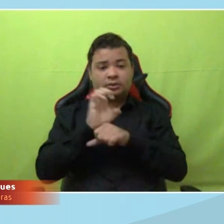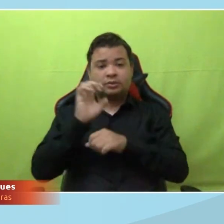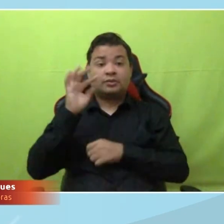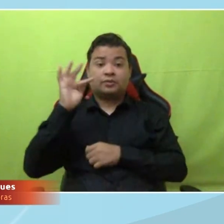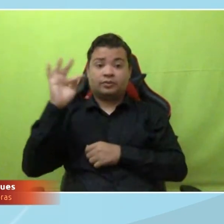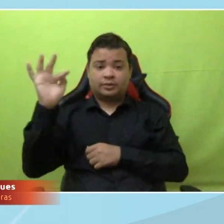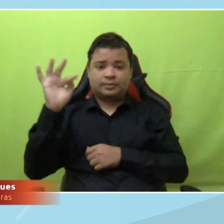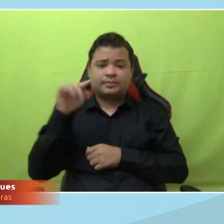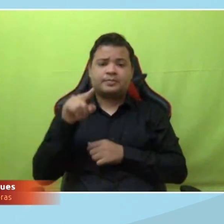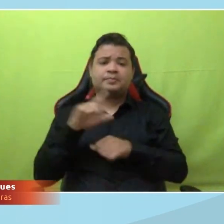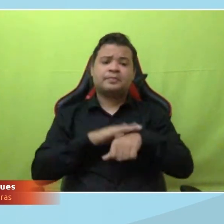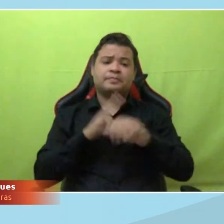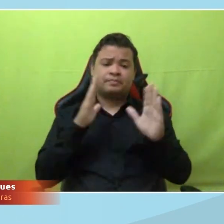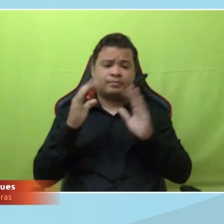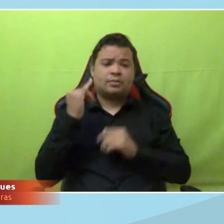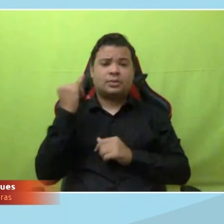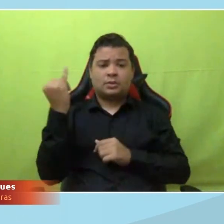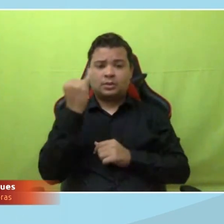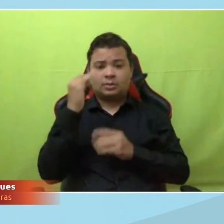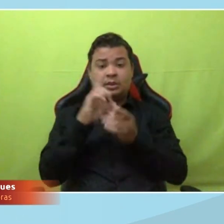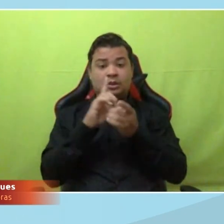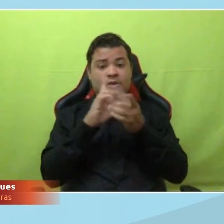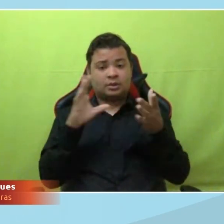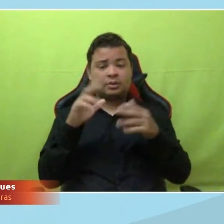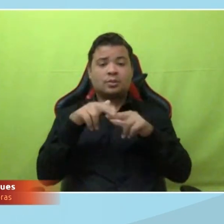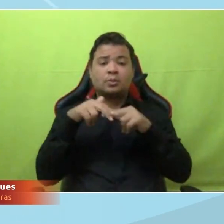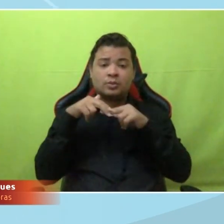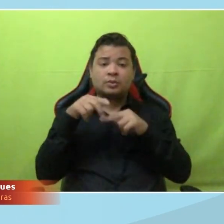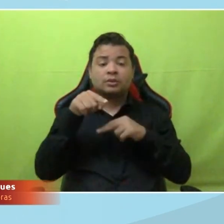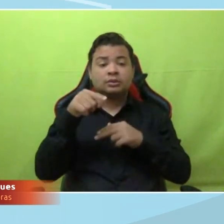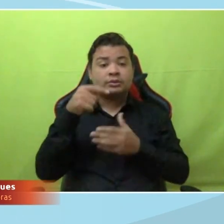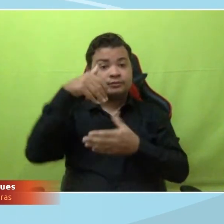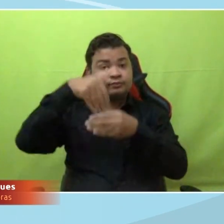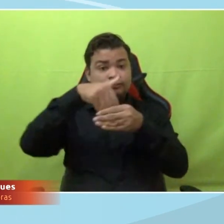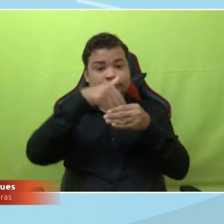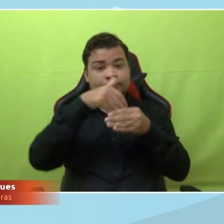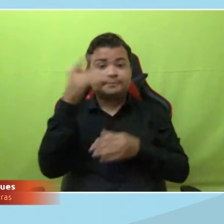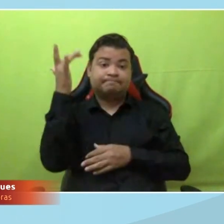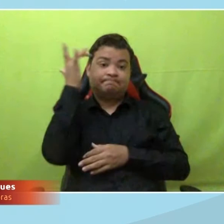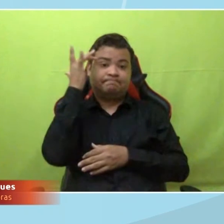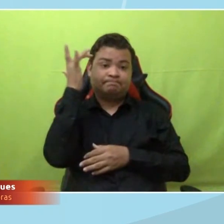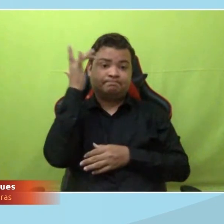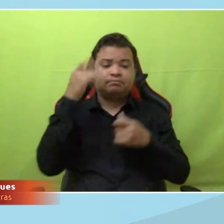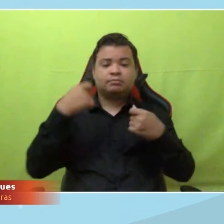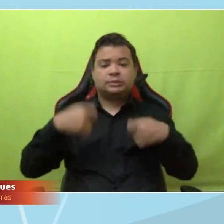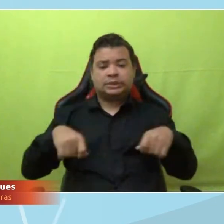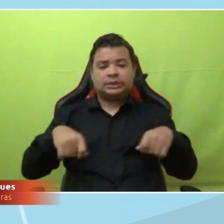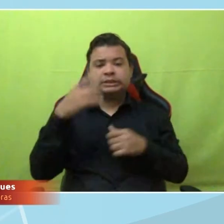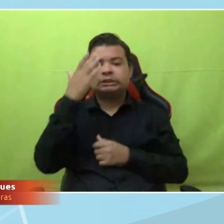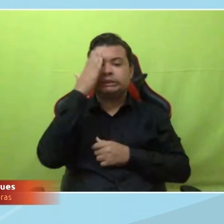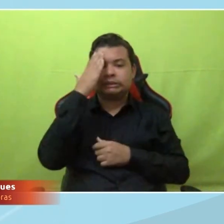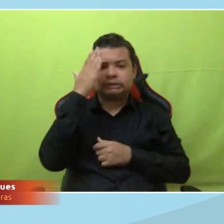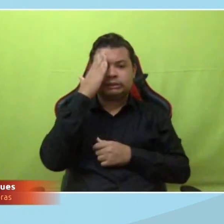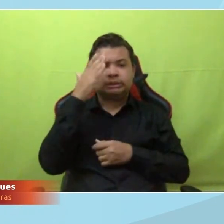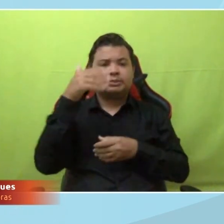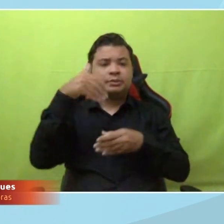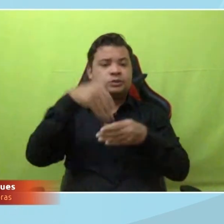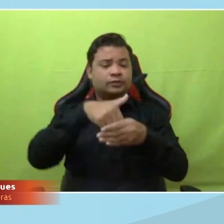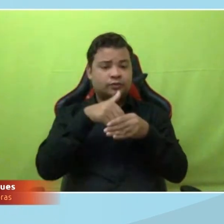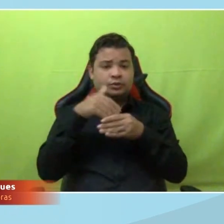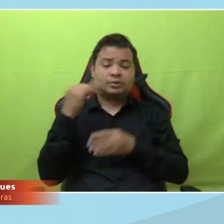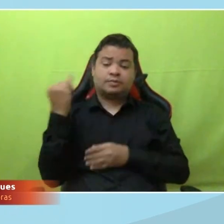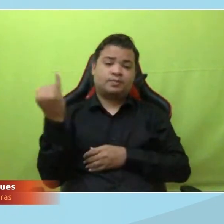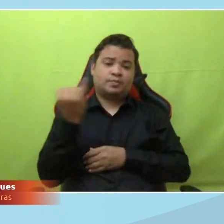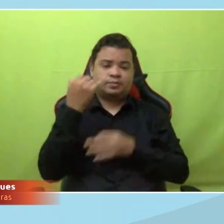isso que você precisa pensar no seu voto, né? Votar de forma consciente, saber quanto é importante essa decisão nas urnas.